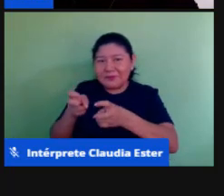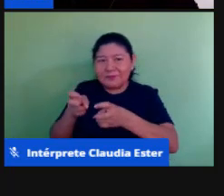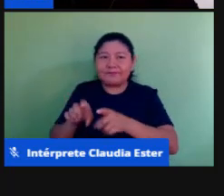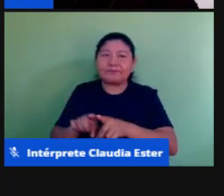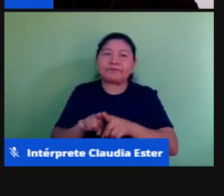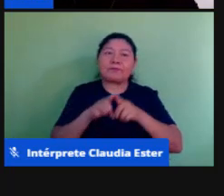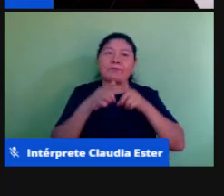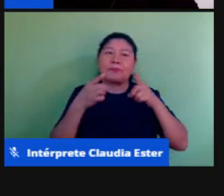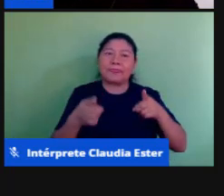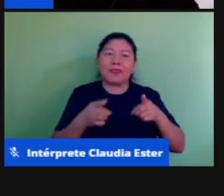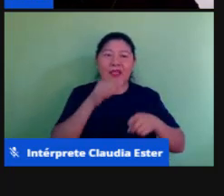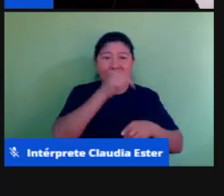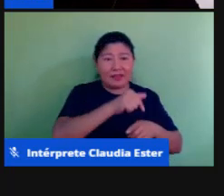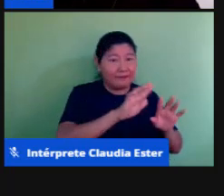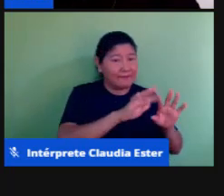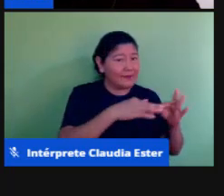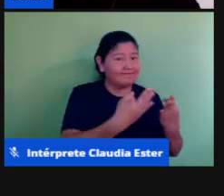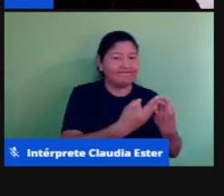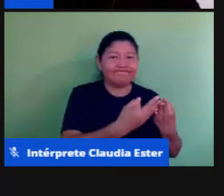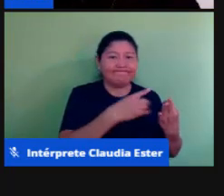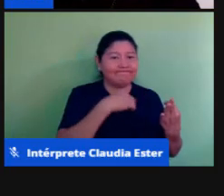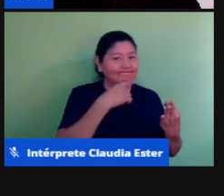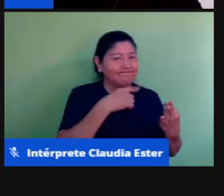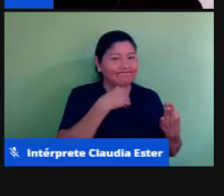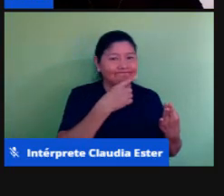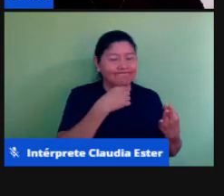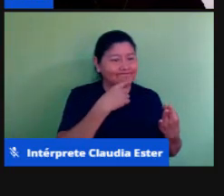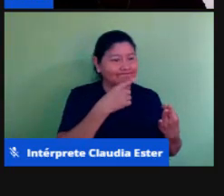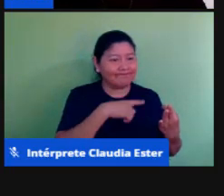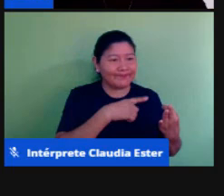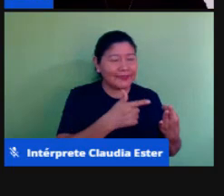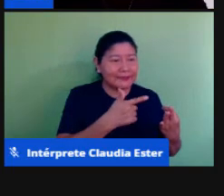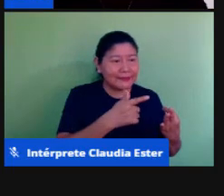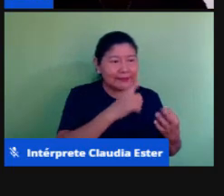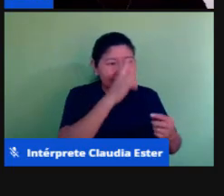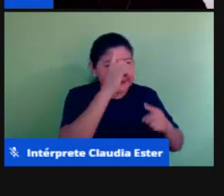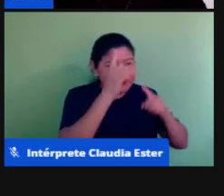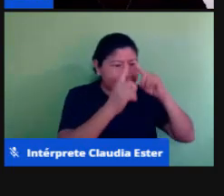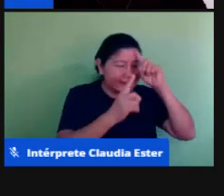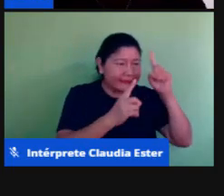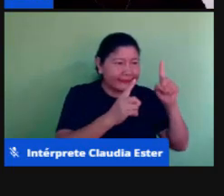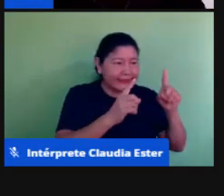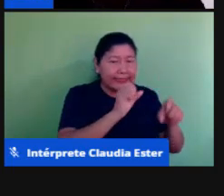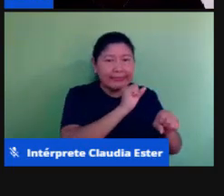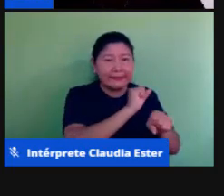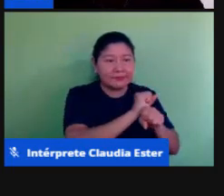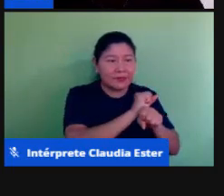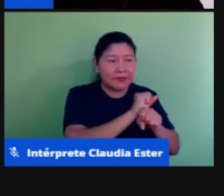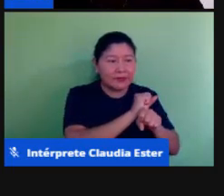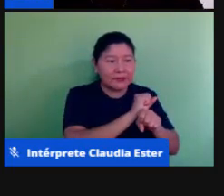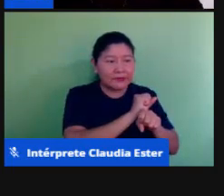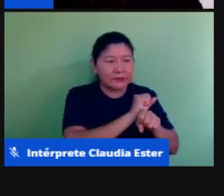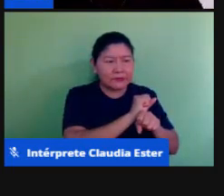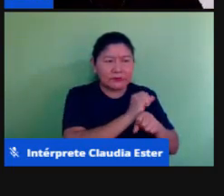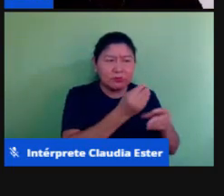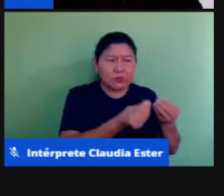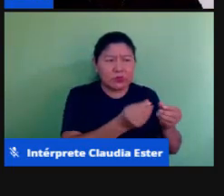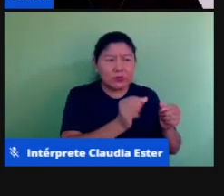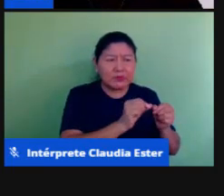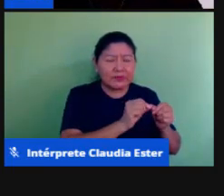que a gente tem, né? Então, o conhecimento